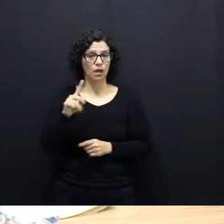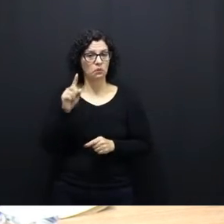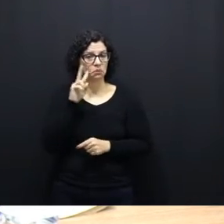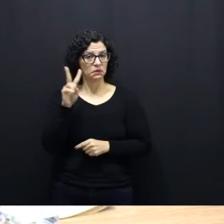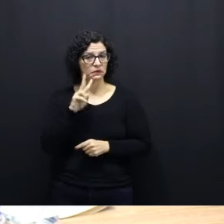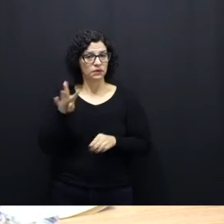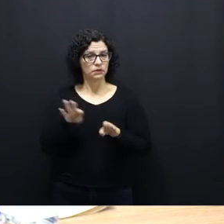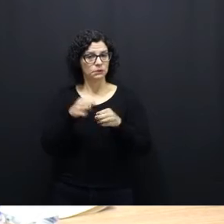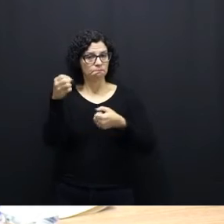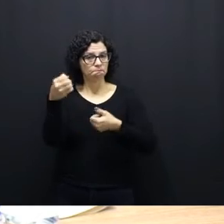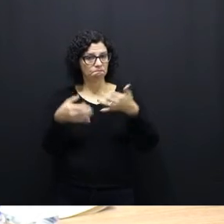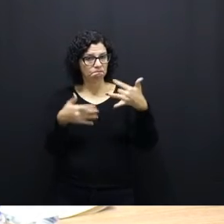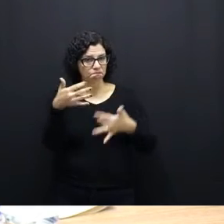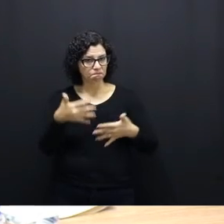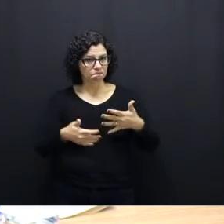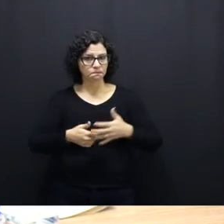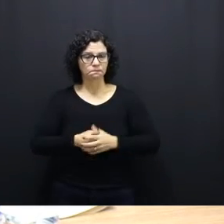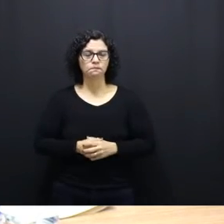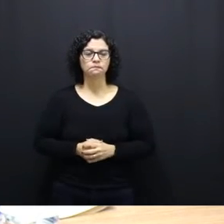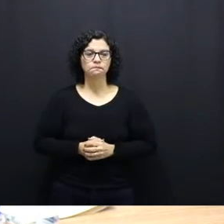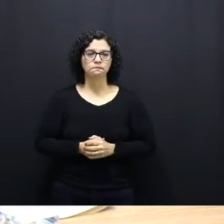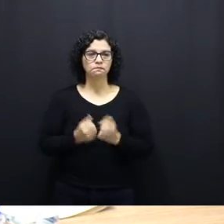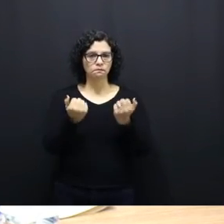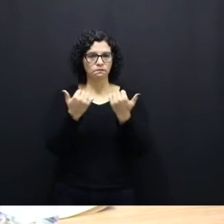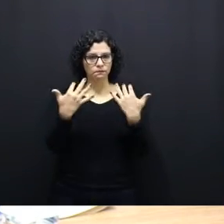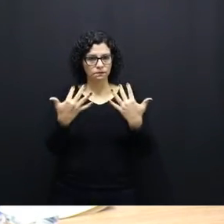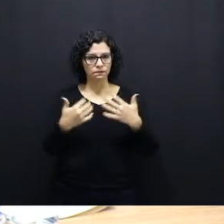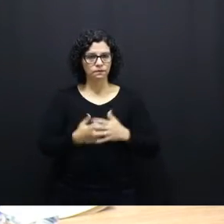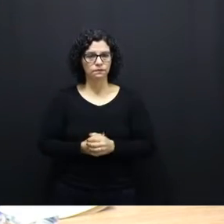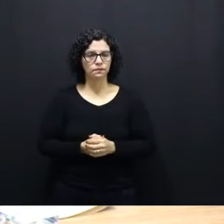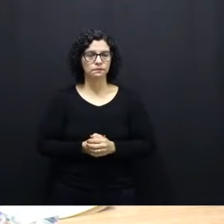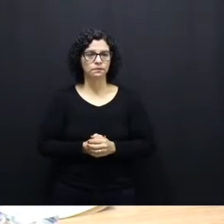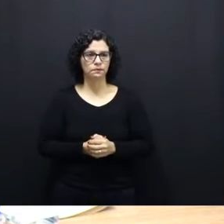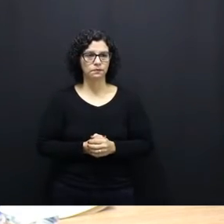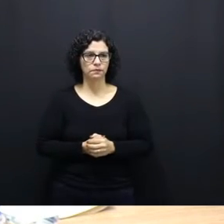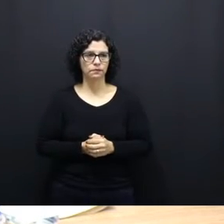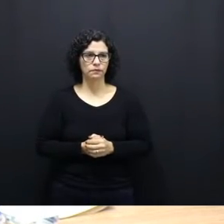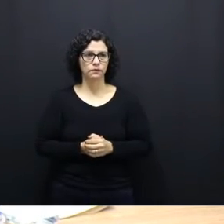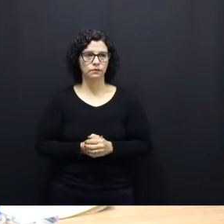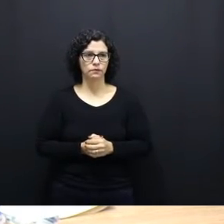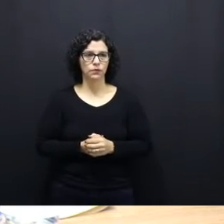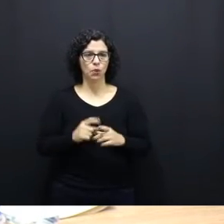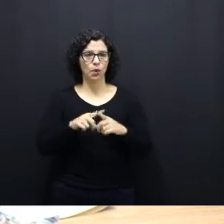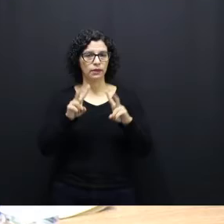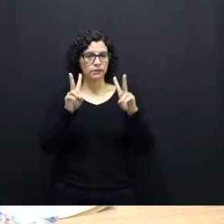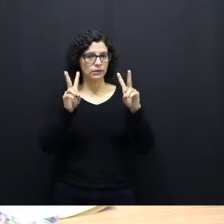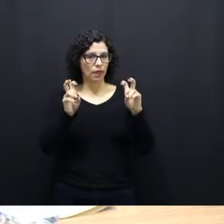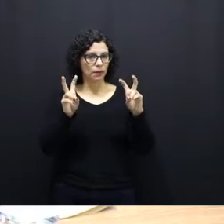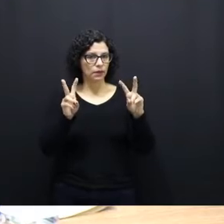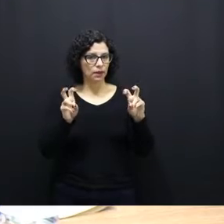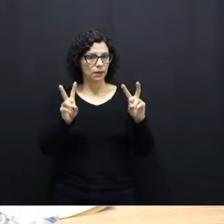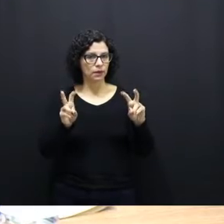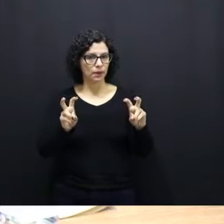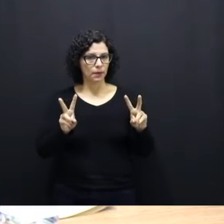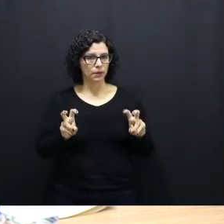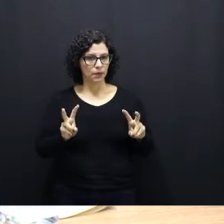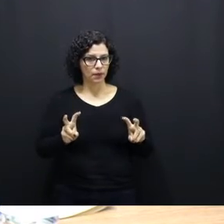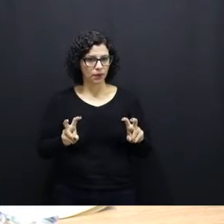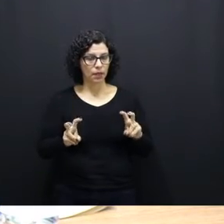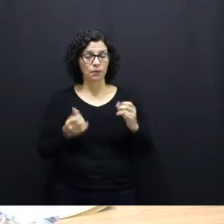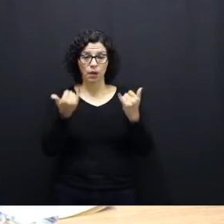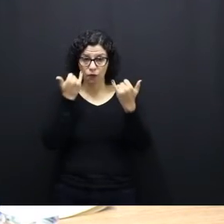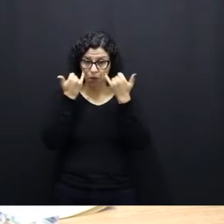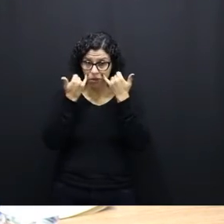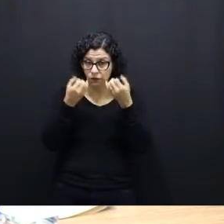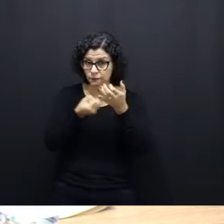barbacana essa essa audiência porque o muitos temas foram abordados muitas